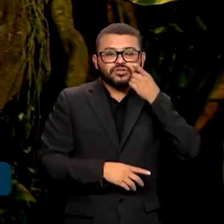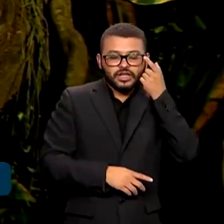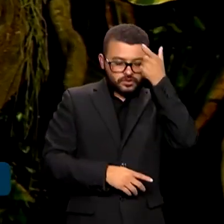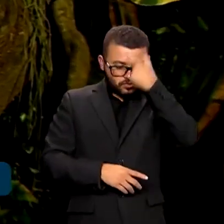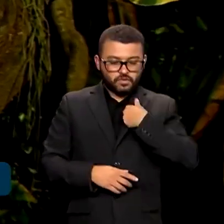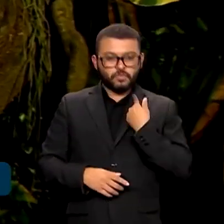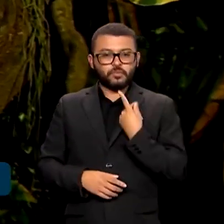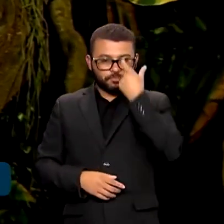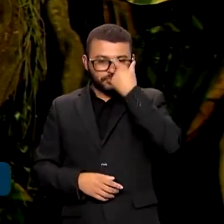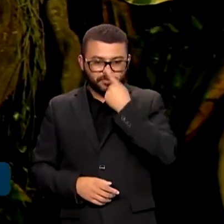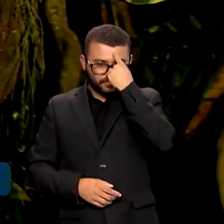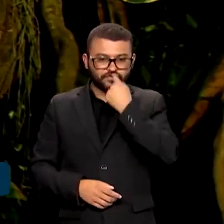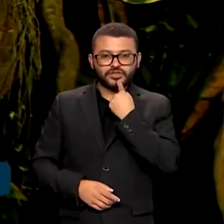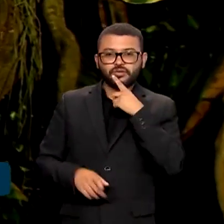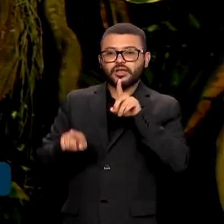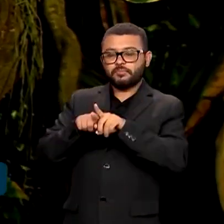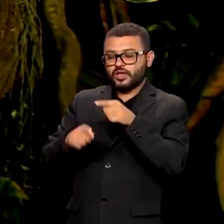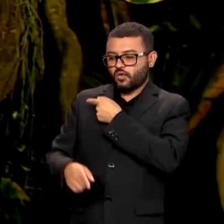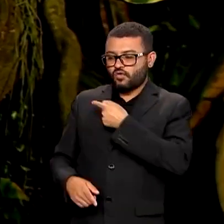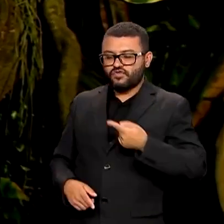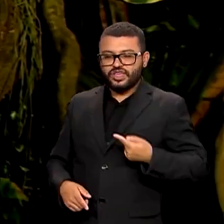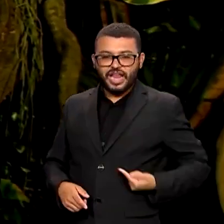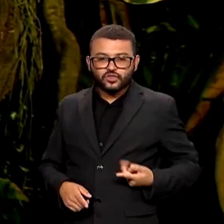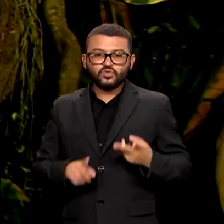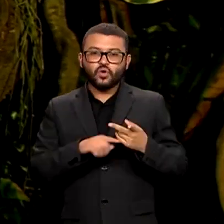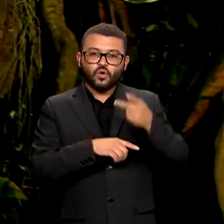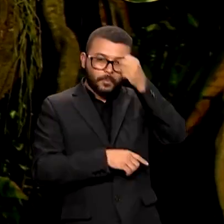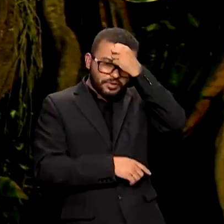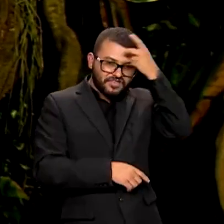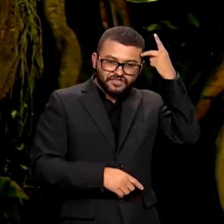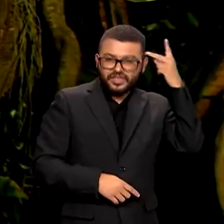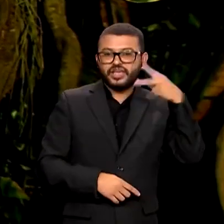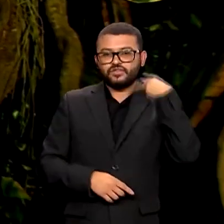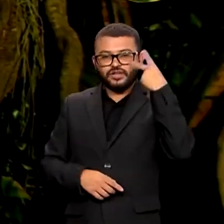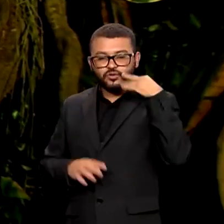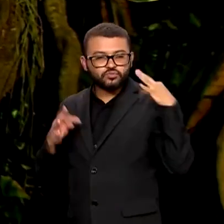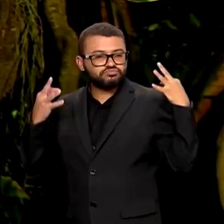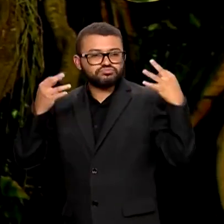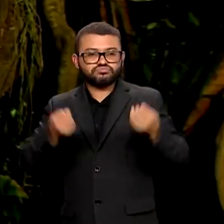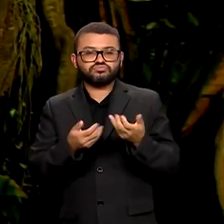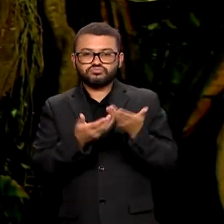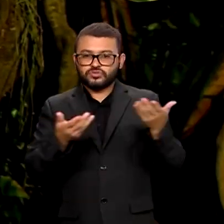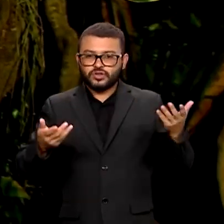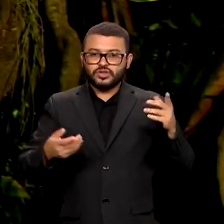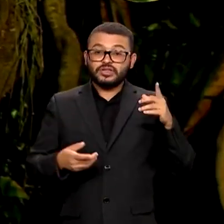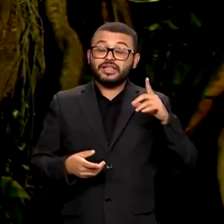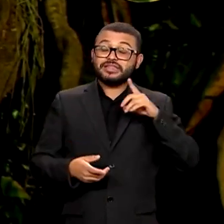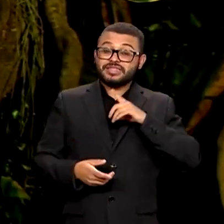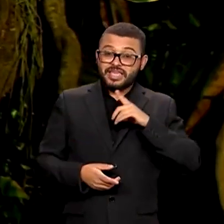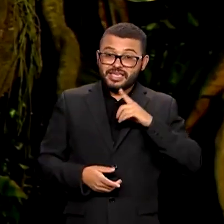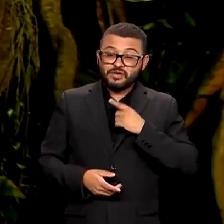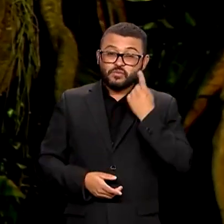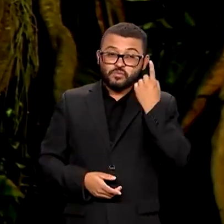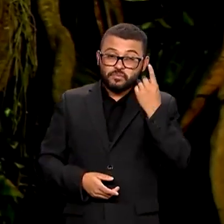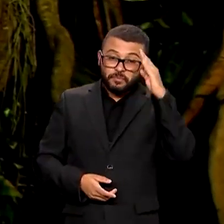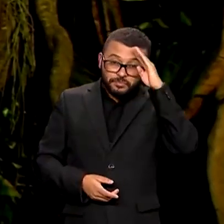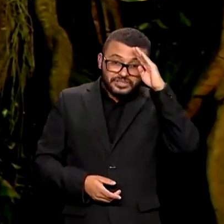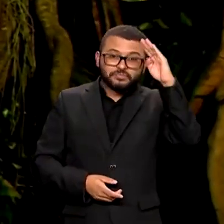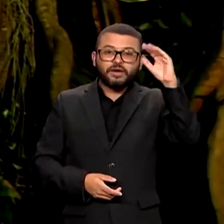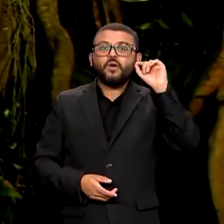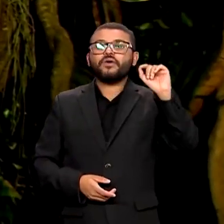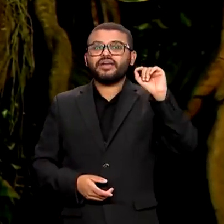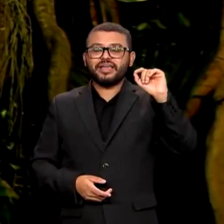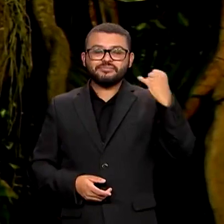os governadores e governadoras, os vereadores, os prefeitos, as prefeitas, mas teve uma coisa que foi fundamental, que foi